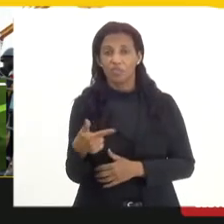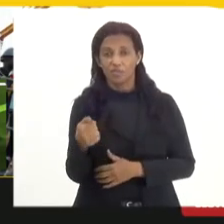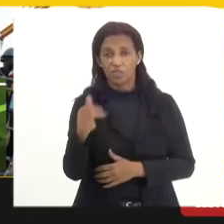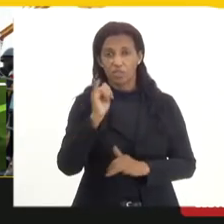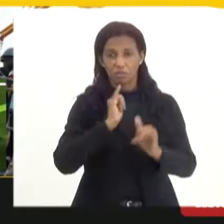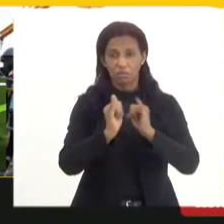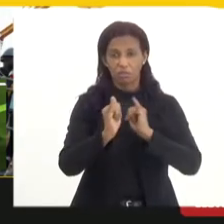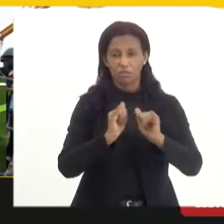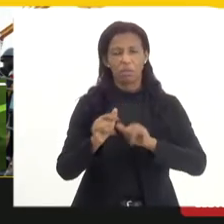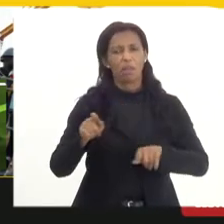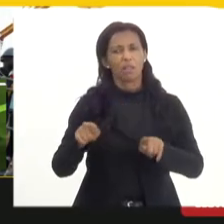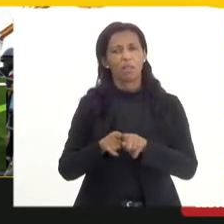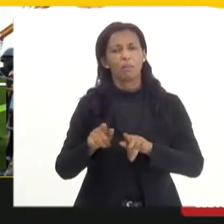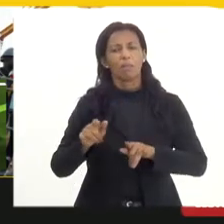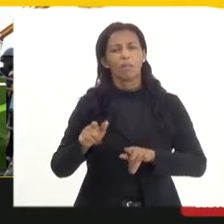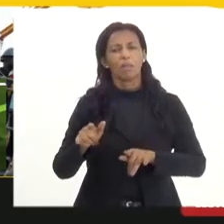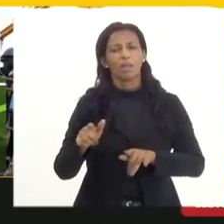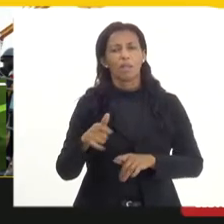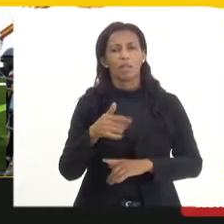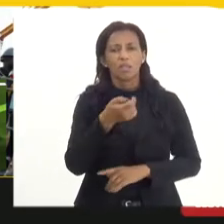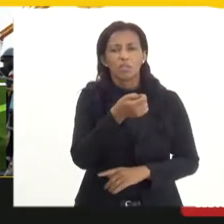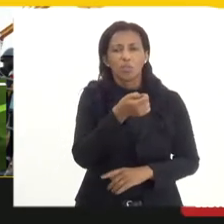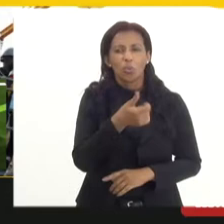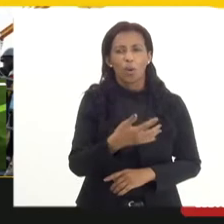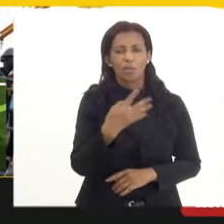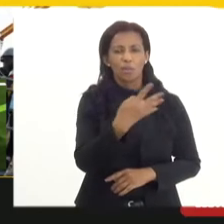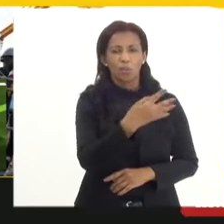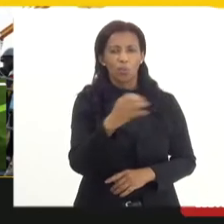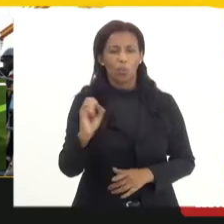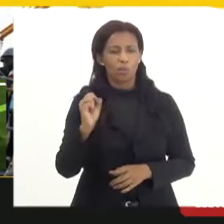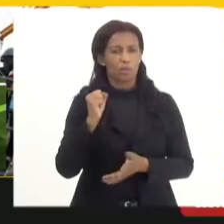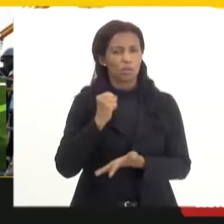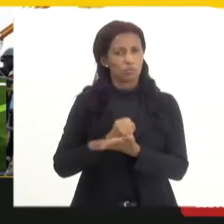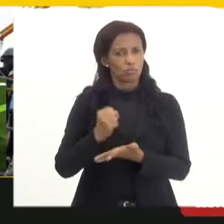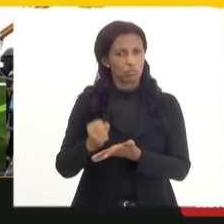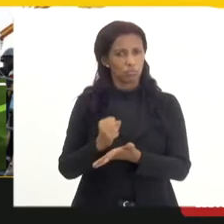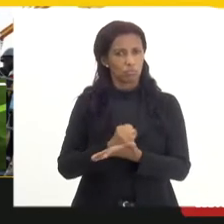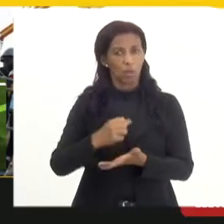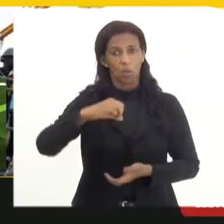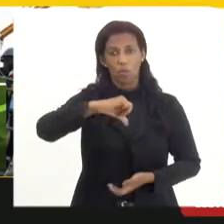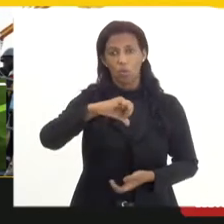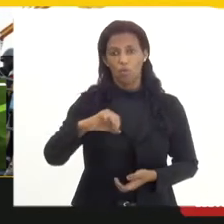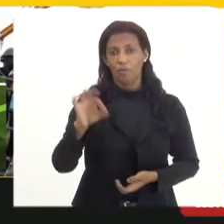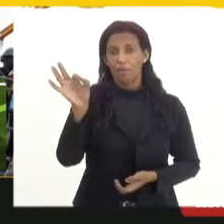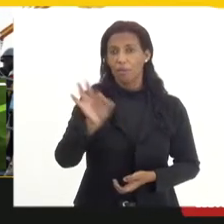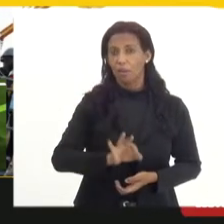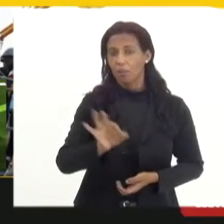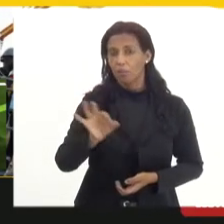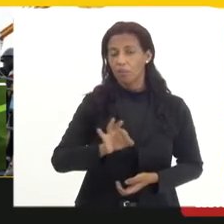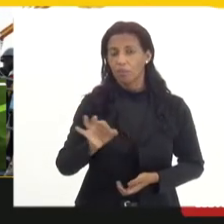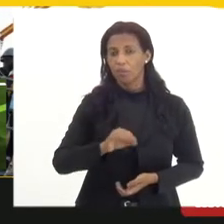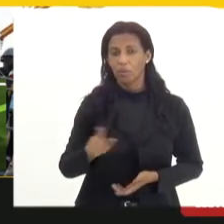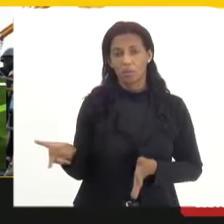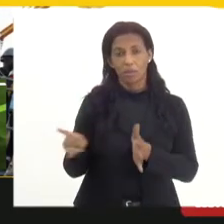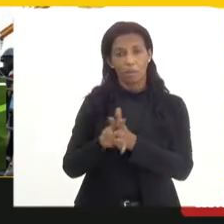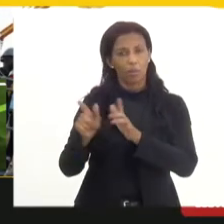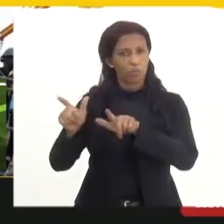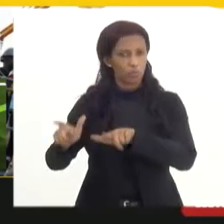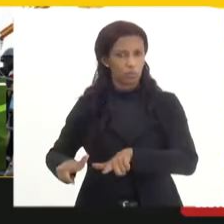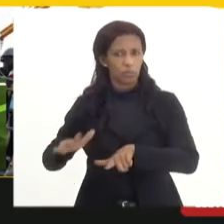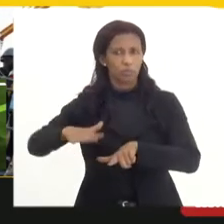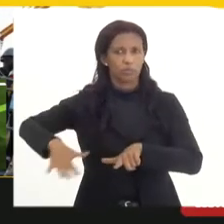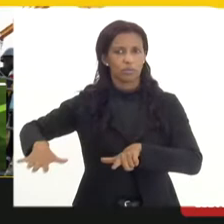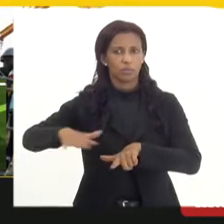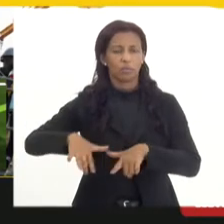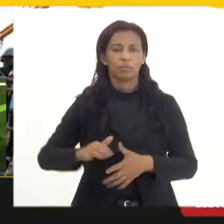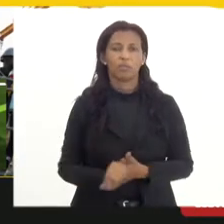E da mesma forma, os nossos quase 400 contratos em vigor, 90% são com fornecedores locais.